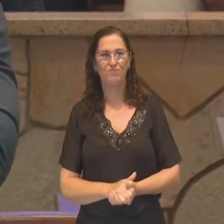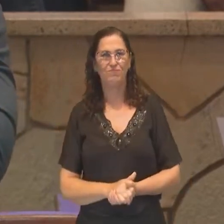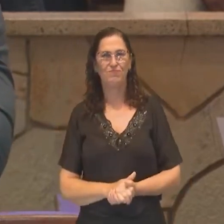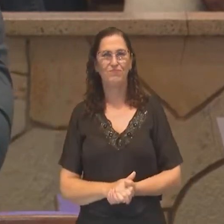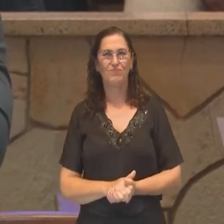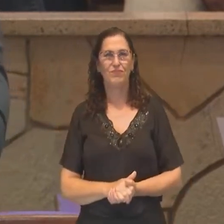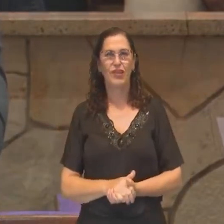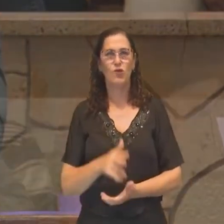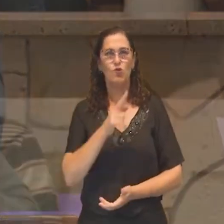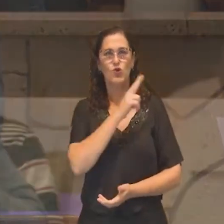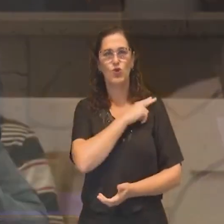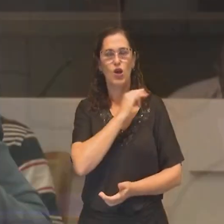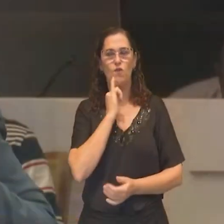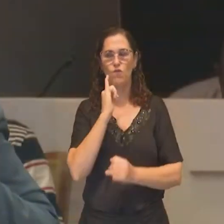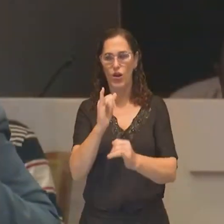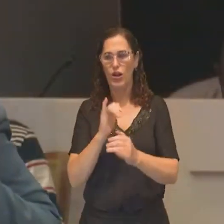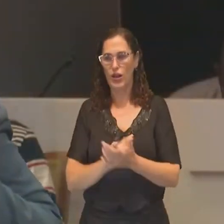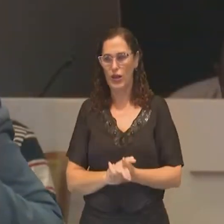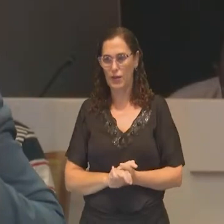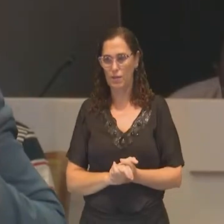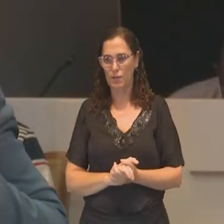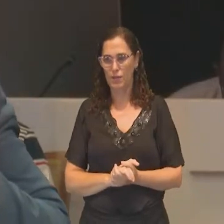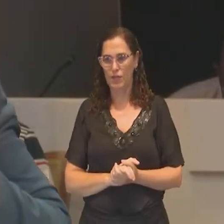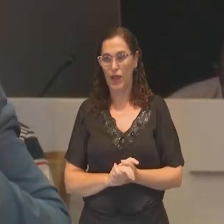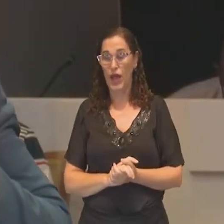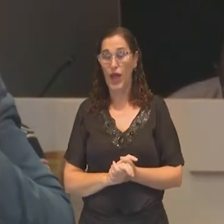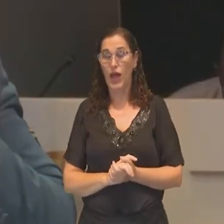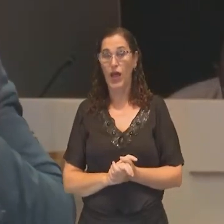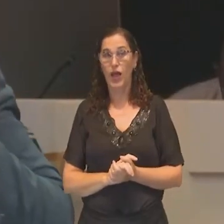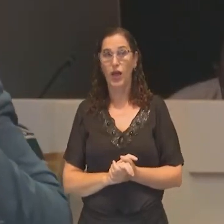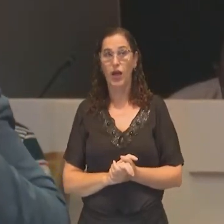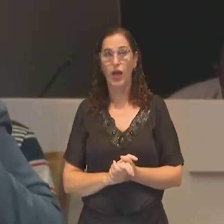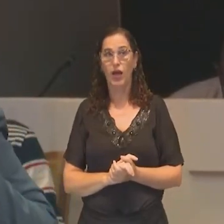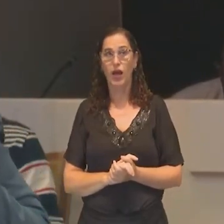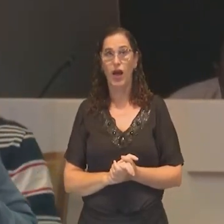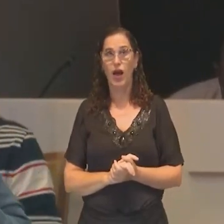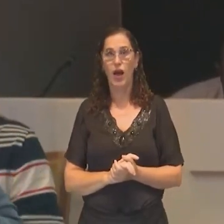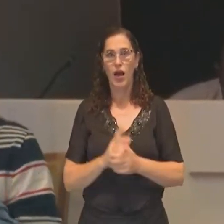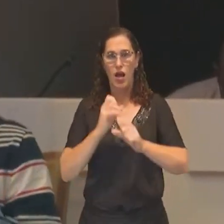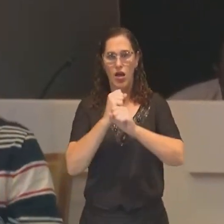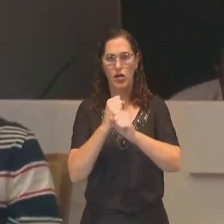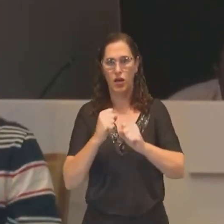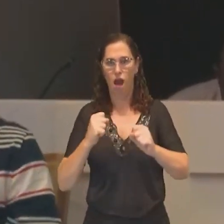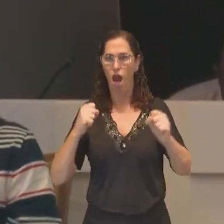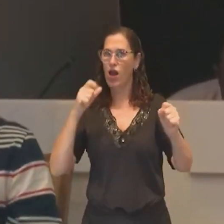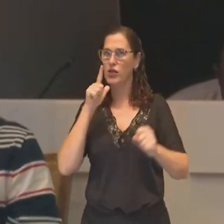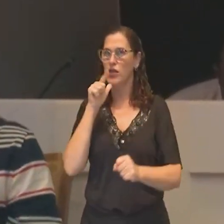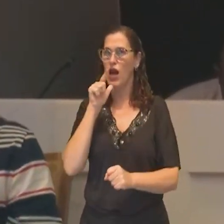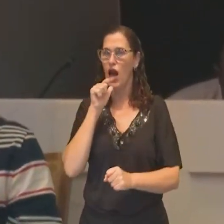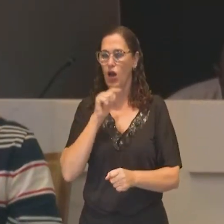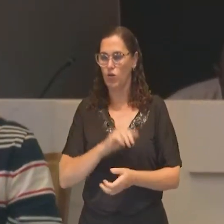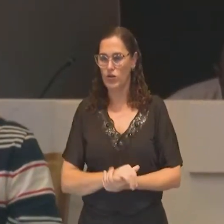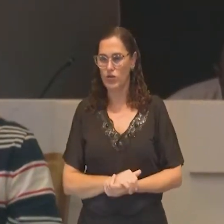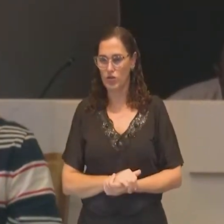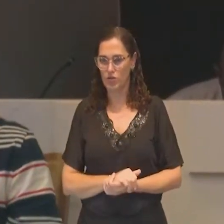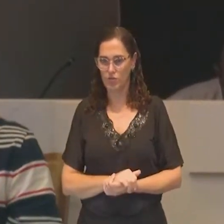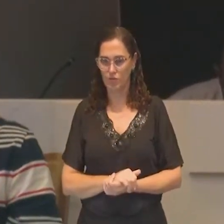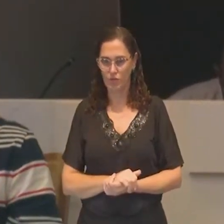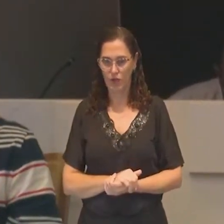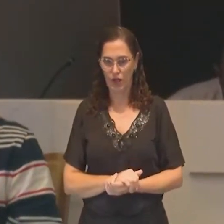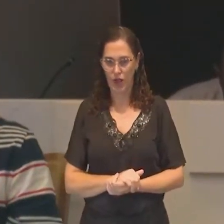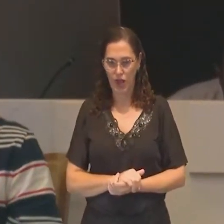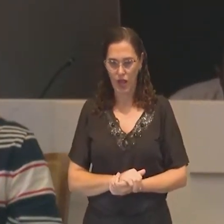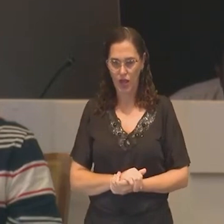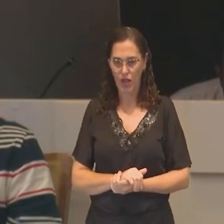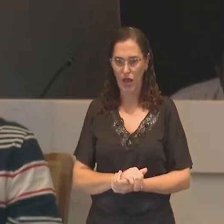E o chefe da tribo dizia que era as grandes águas. E ele colocou o seu pé